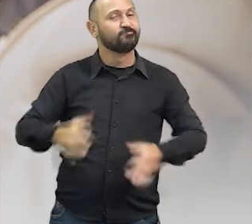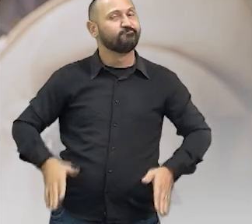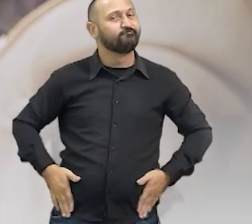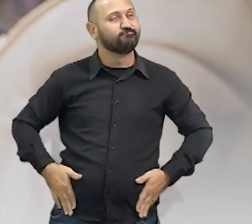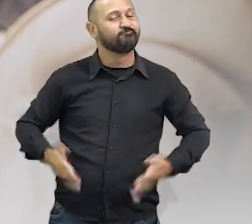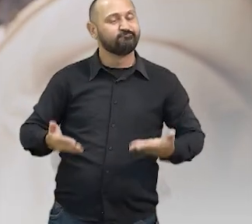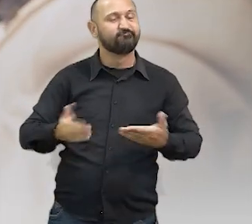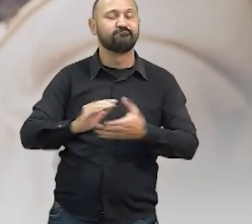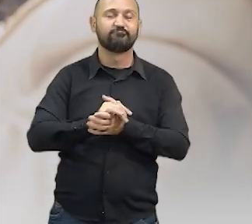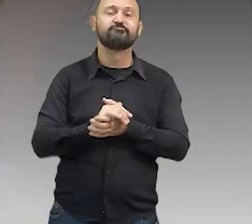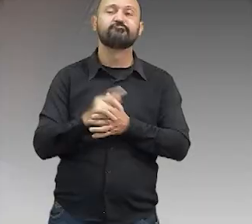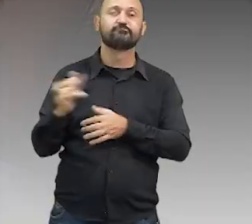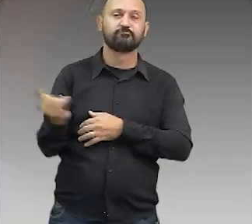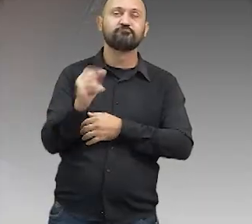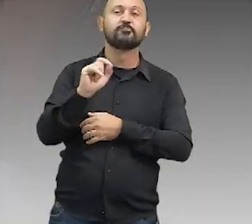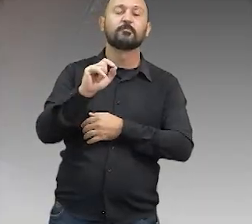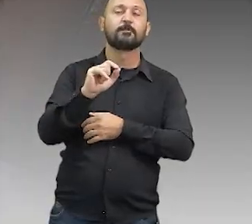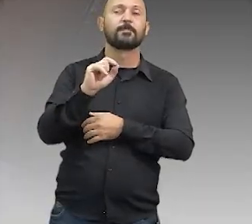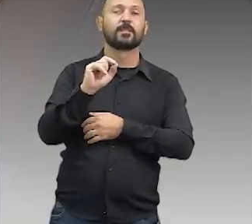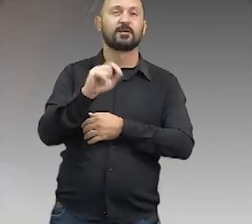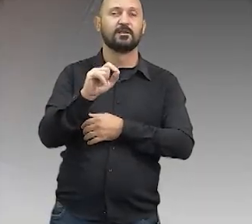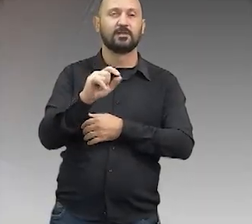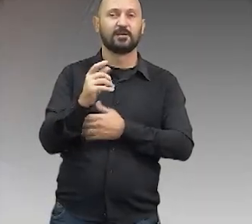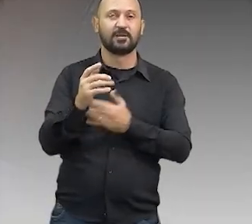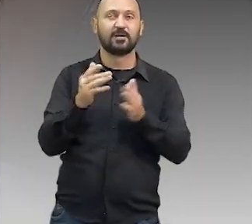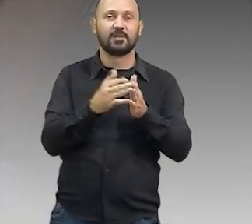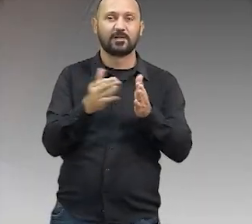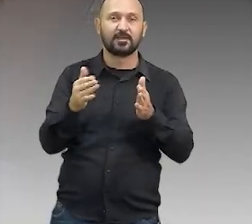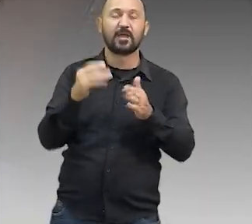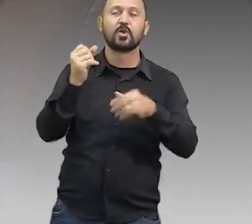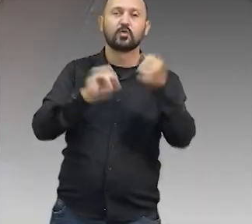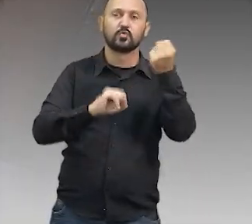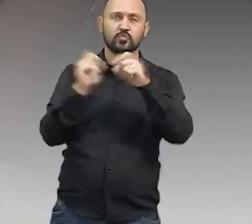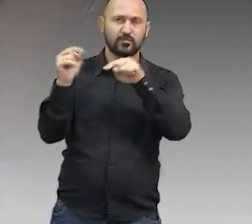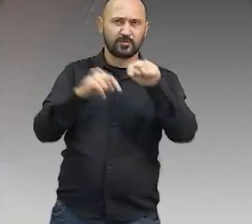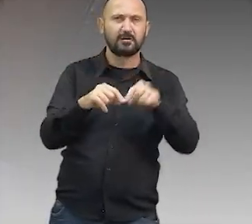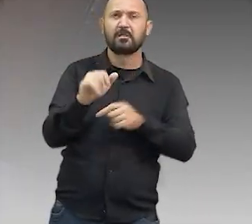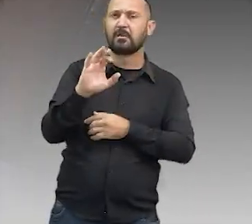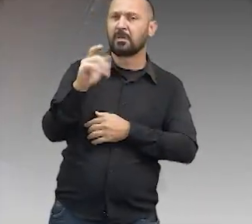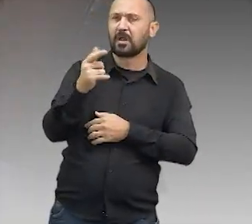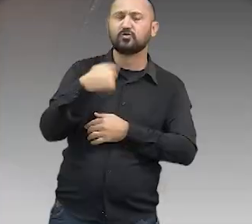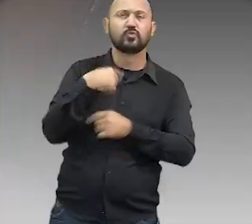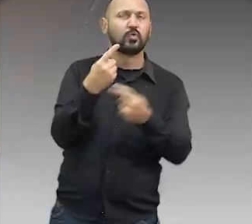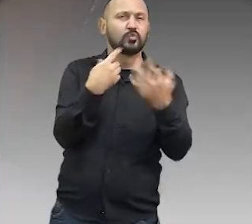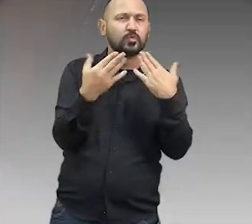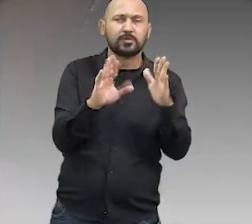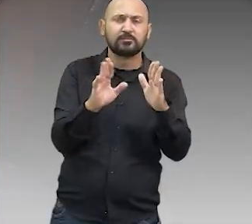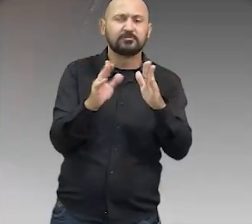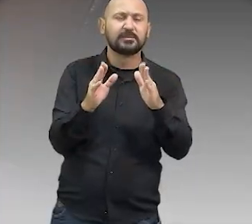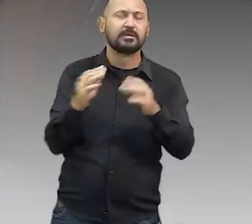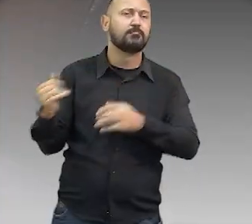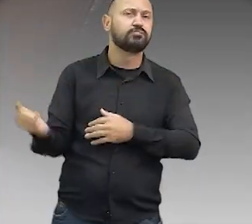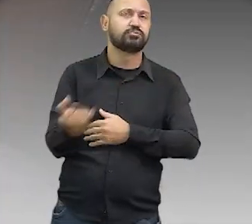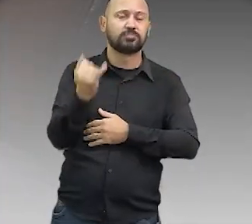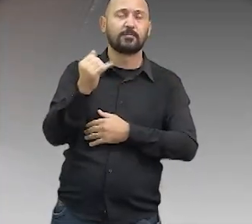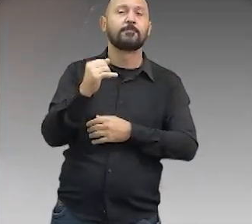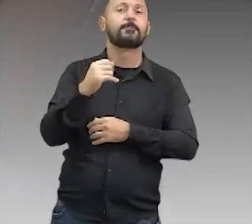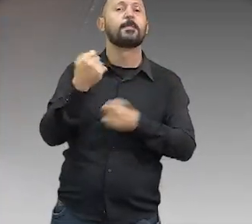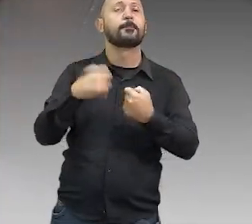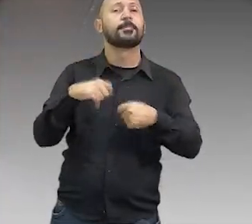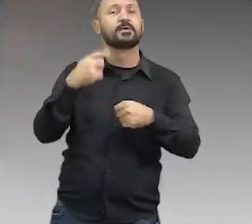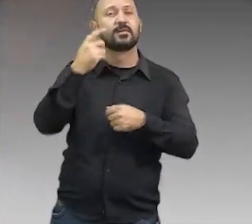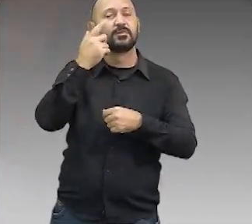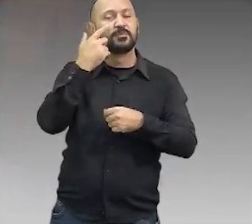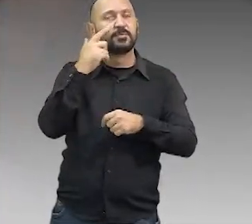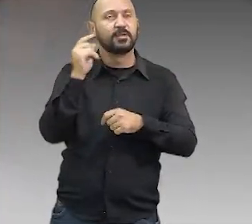nossos recursos, né? Então, é importante que a indústria venha, lógico, não estou discutindo isso, é fundamental.